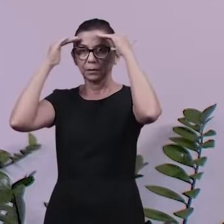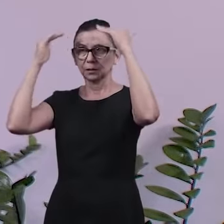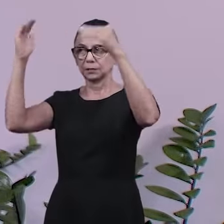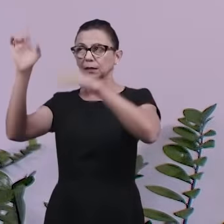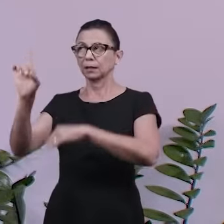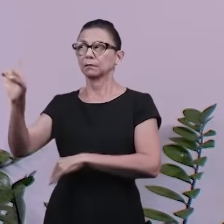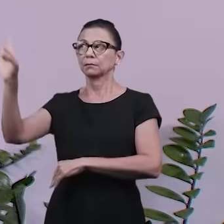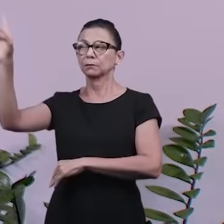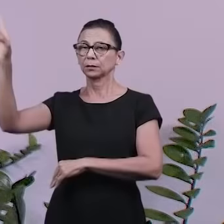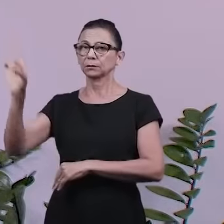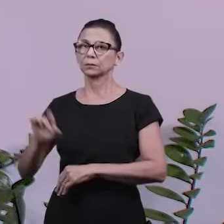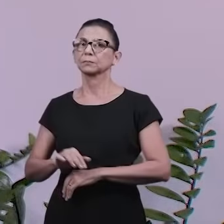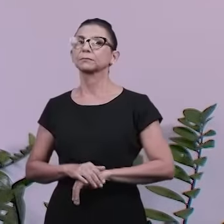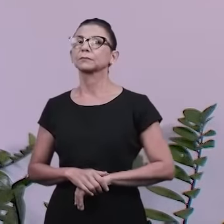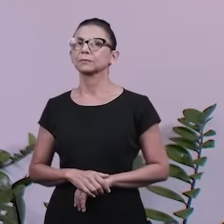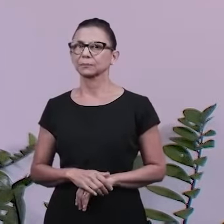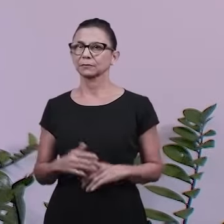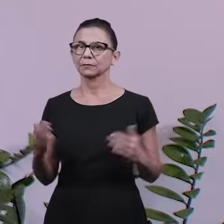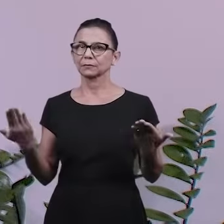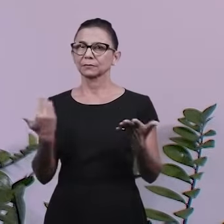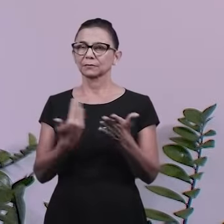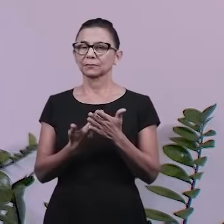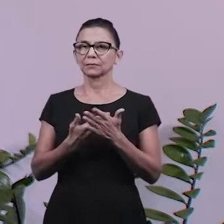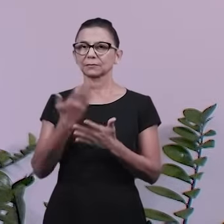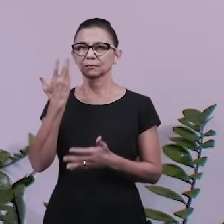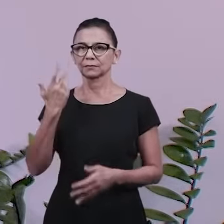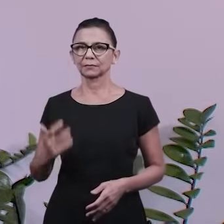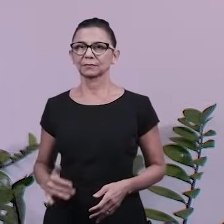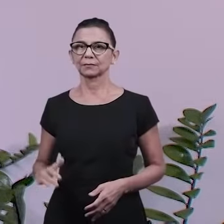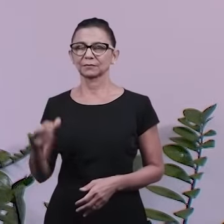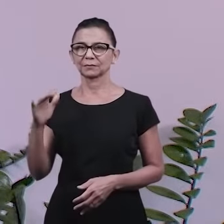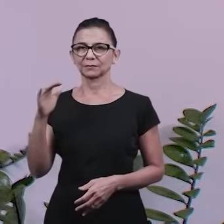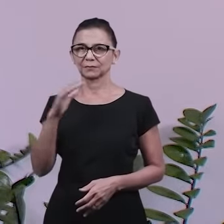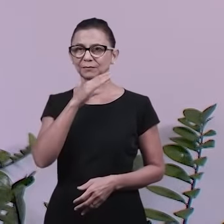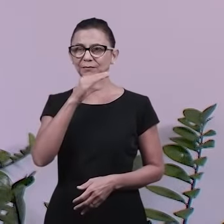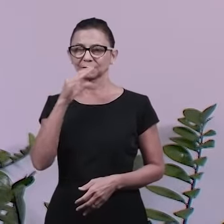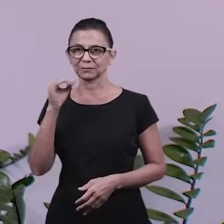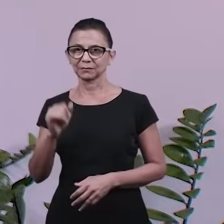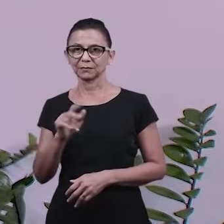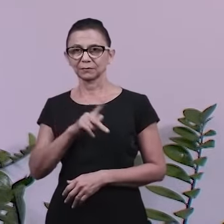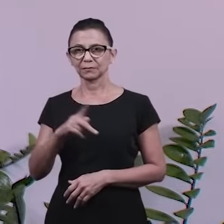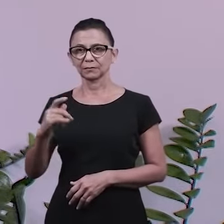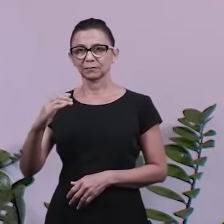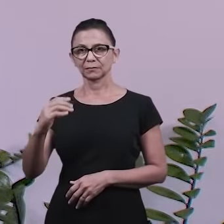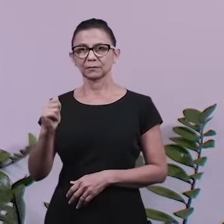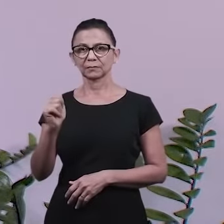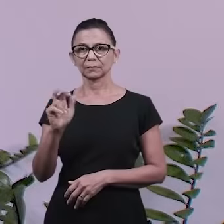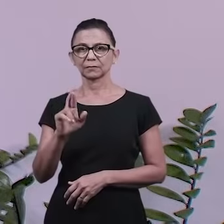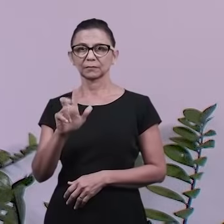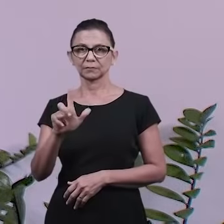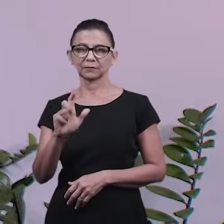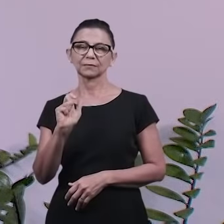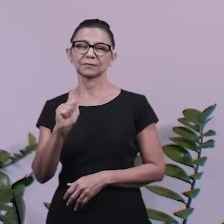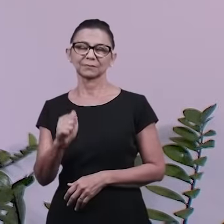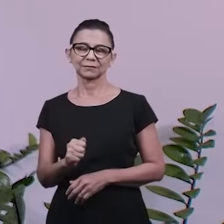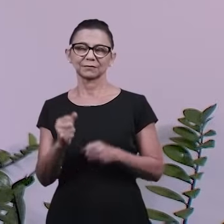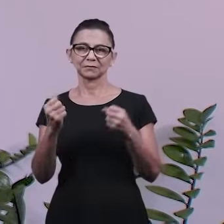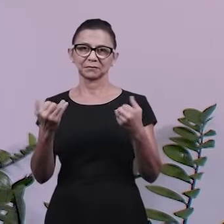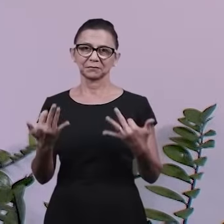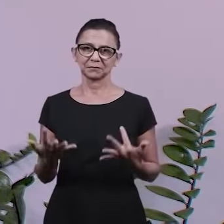Hoje, na aula para as crianças, intermediários e adolescentes, a professora Carla Figueiredo vai falar sobre uma dessas famílias, a família